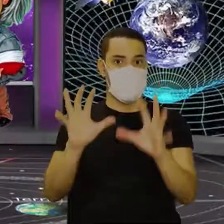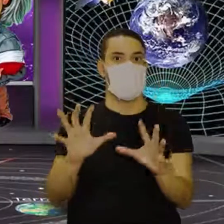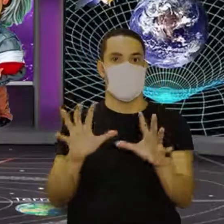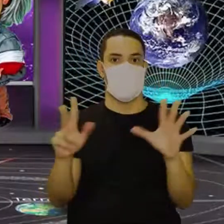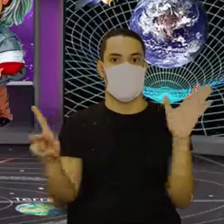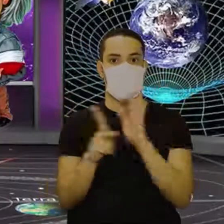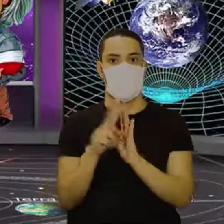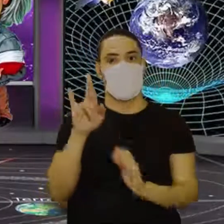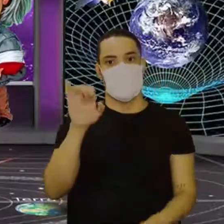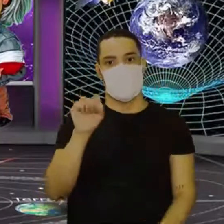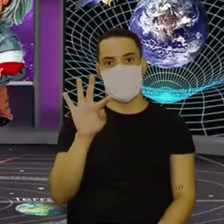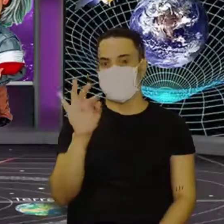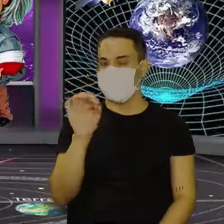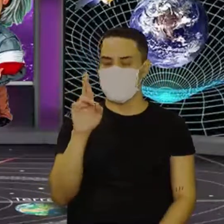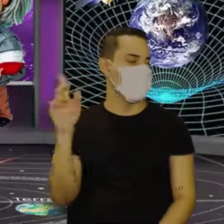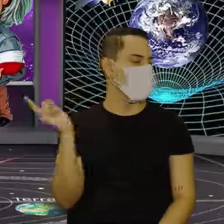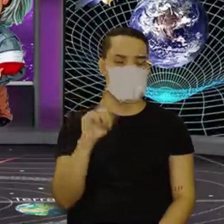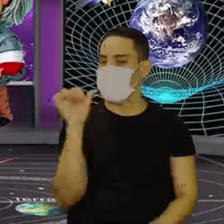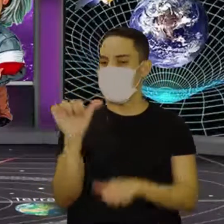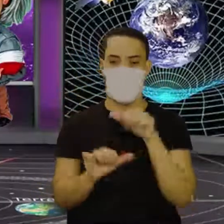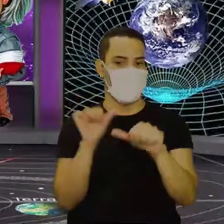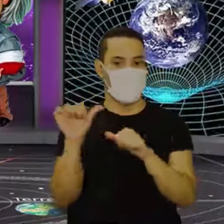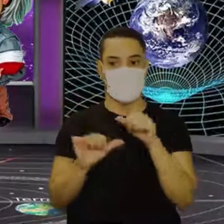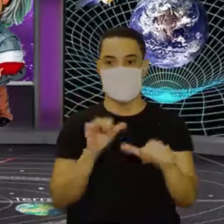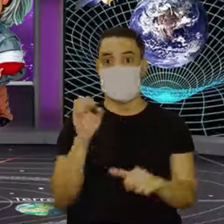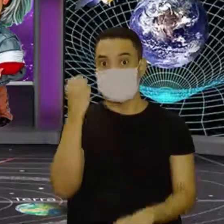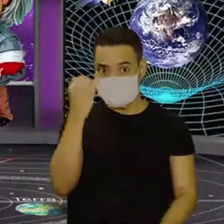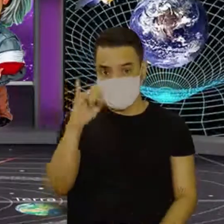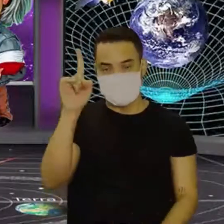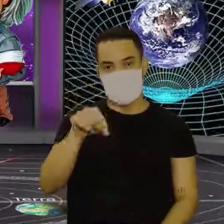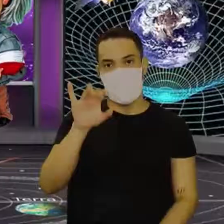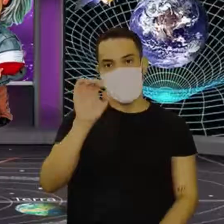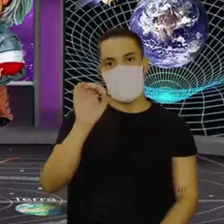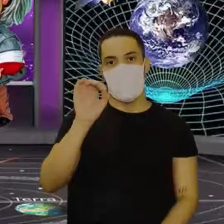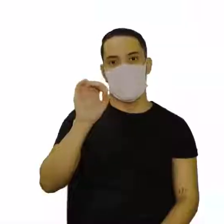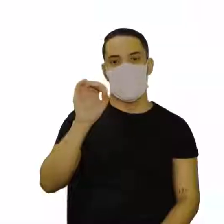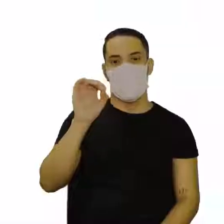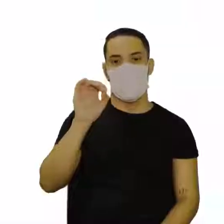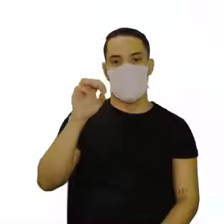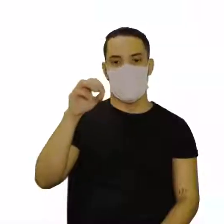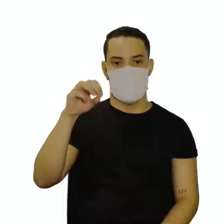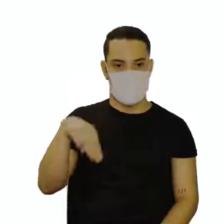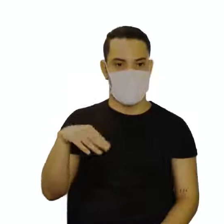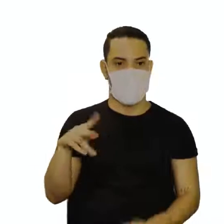resistor. Ele não muda quando é ômico, beleza? Então vamos lá, continuando.